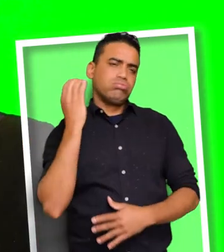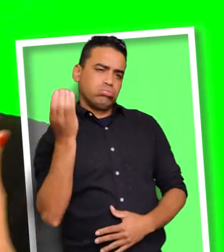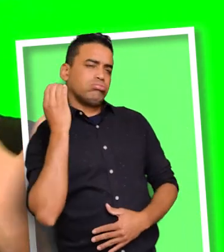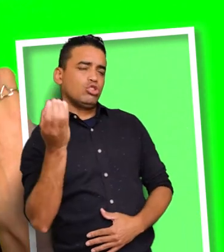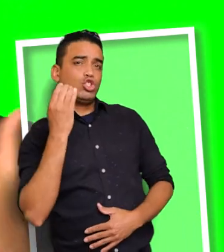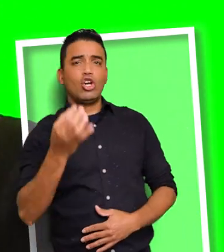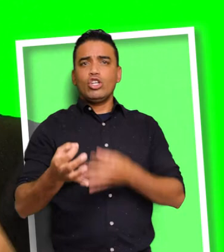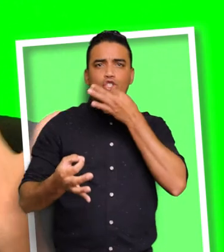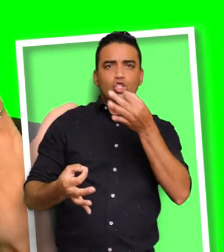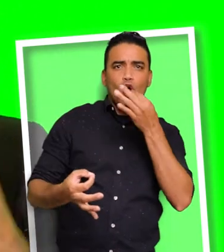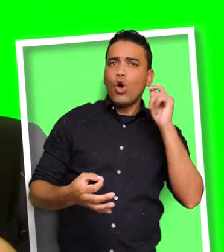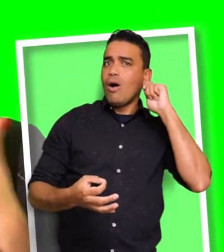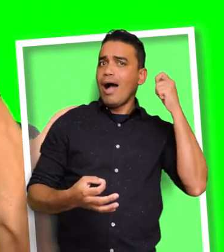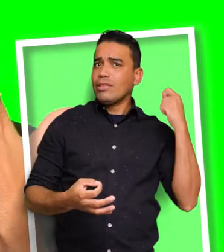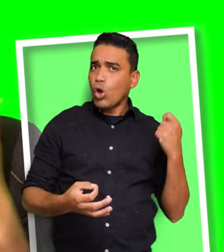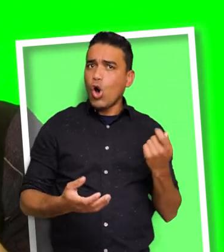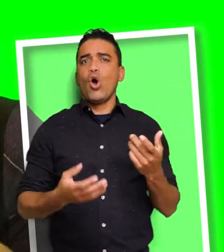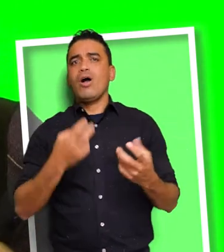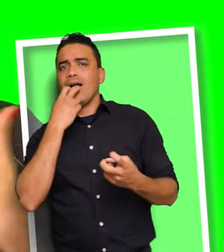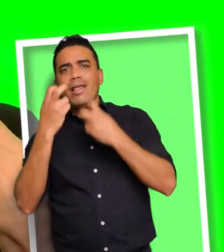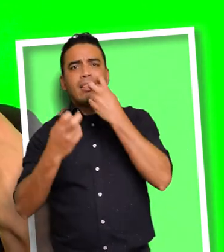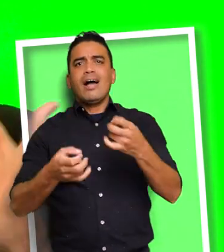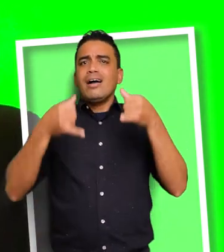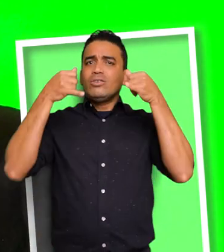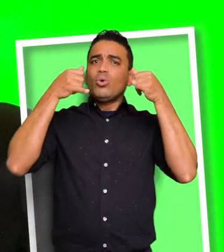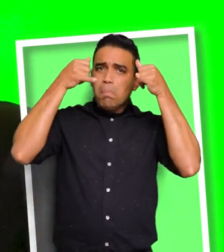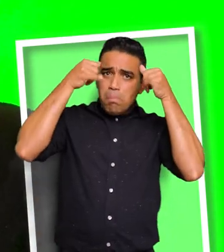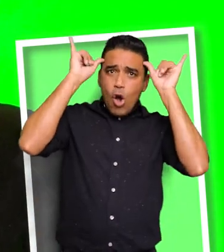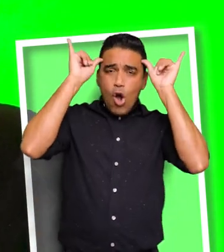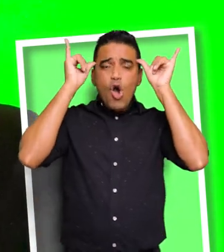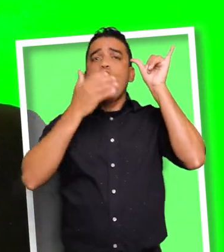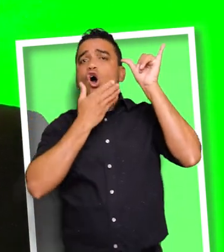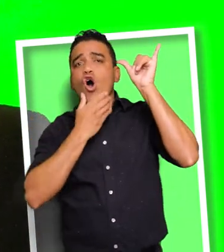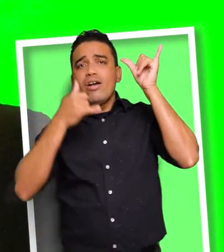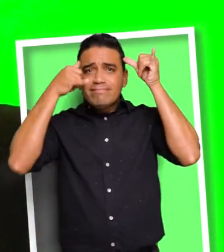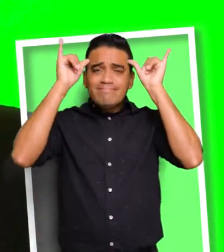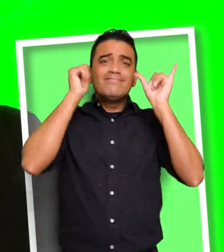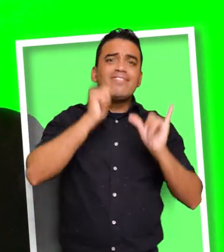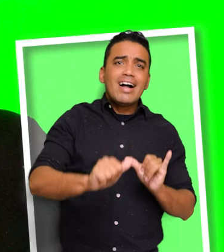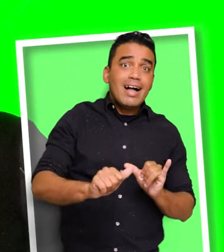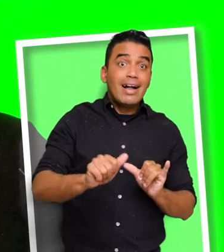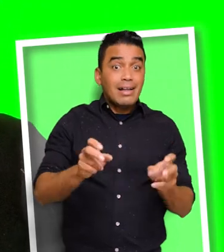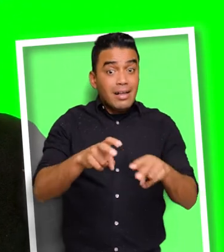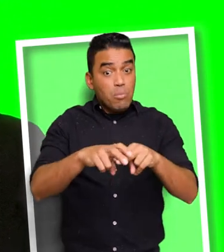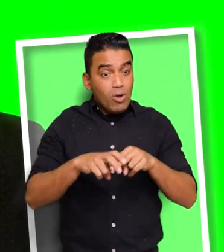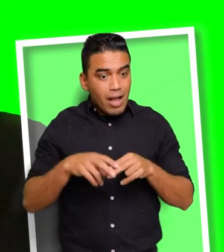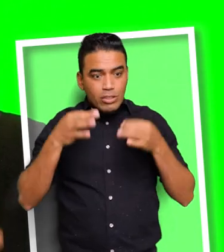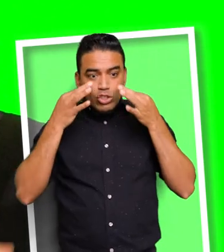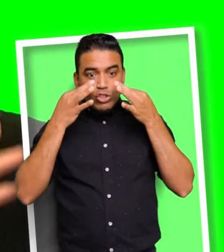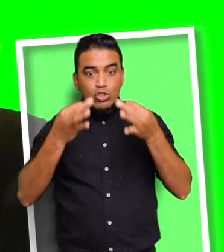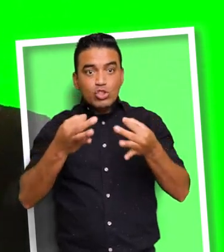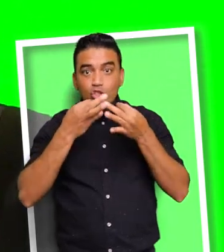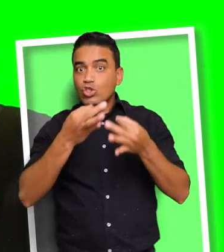as vozes dos próprios atores imitando bois, vacas, e você, por causa desses sons, você é transportado